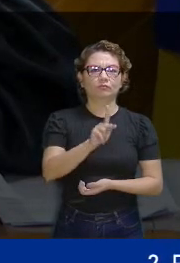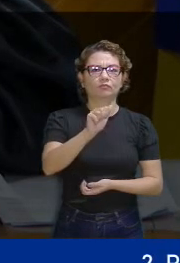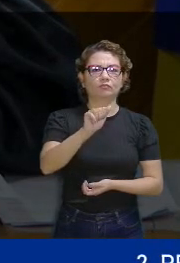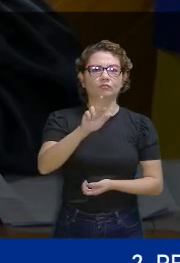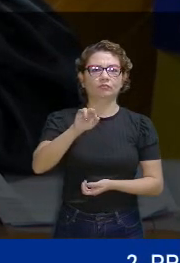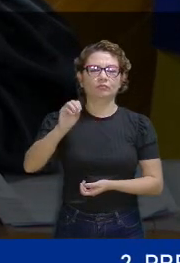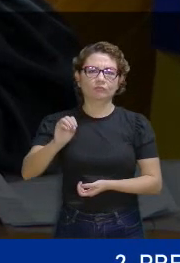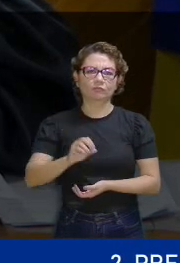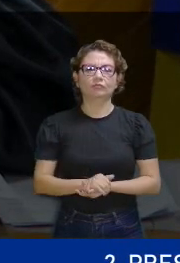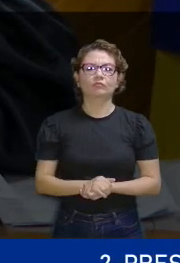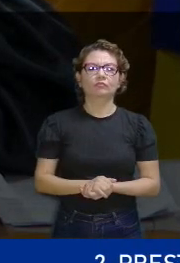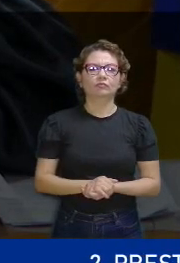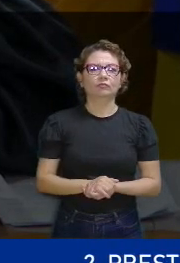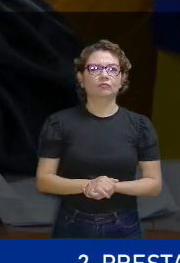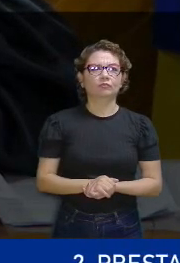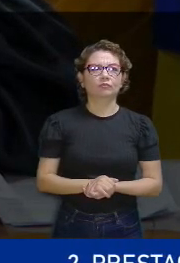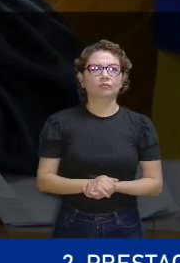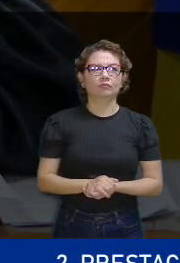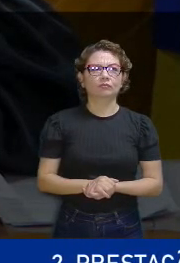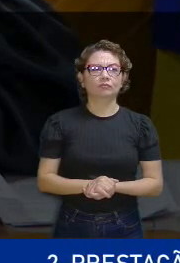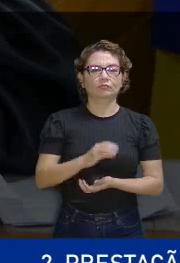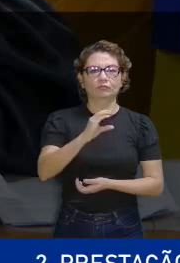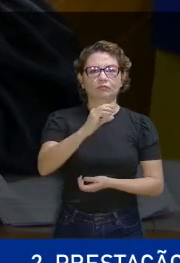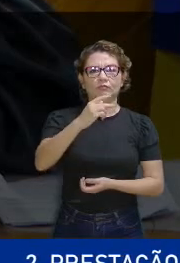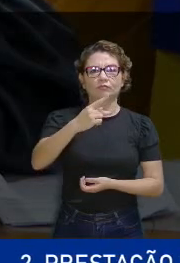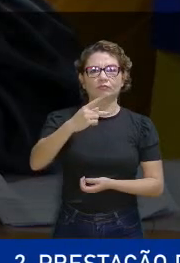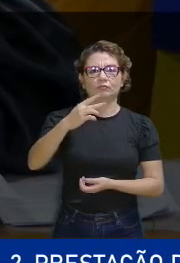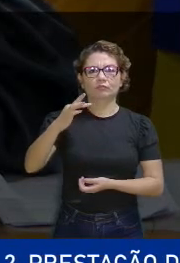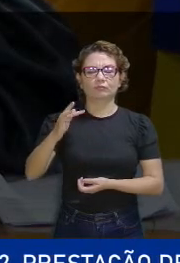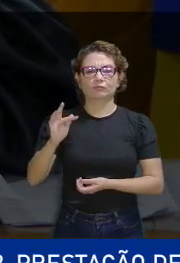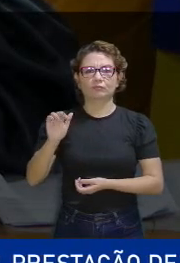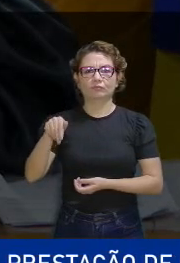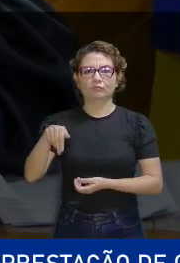César dos Anjos, CPF final